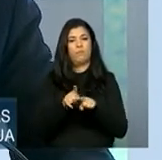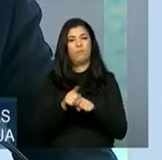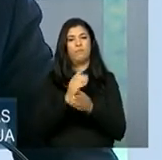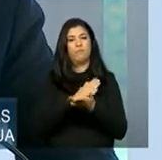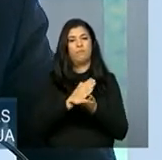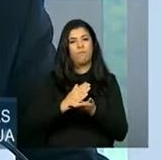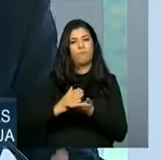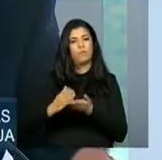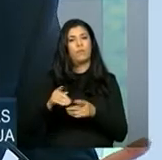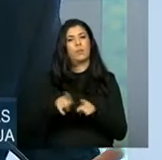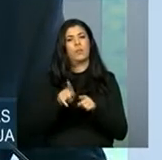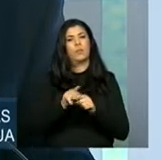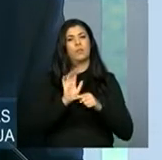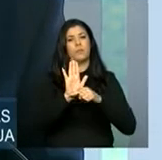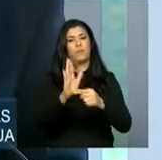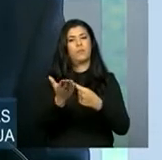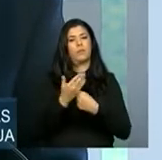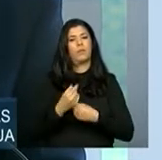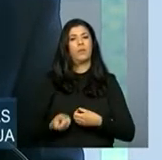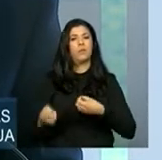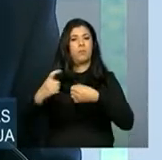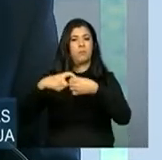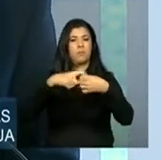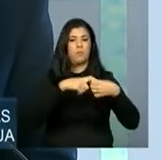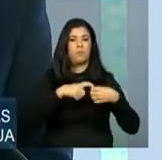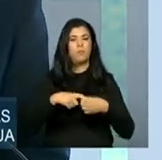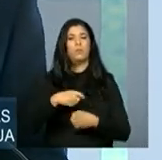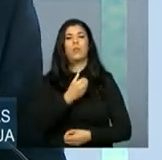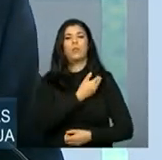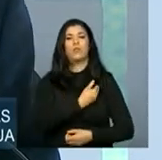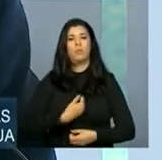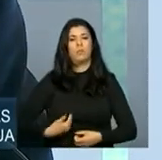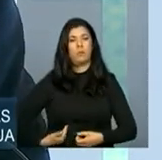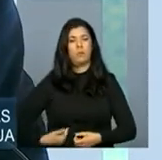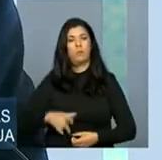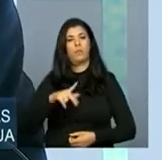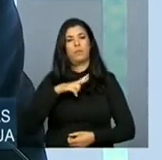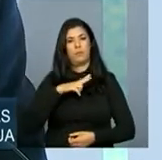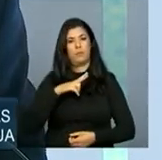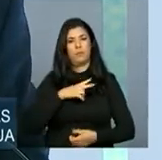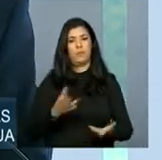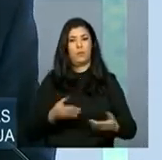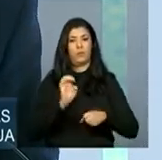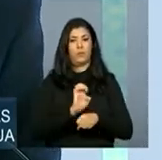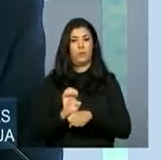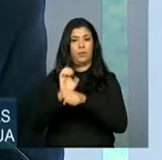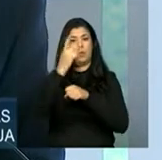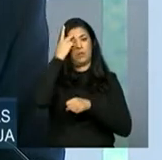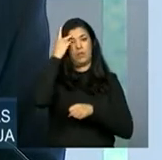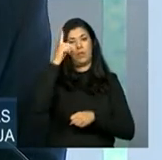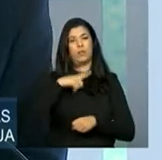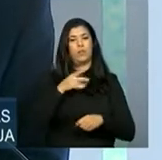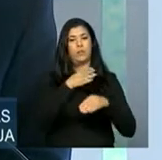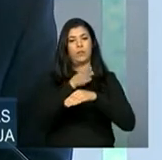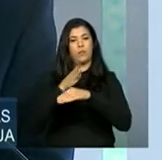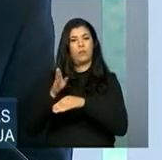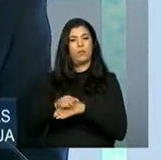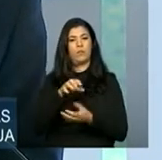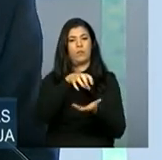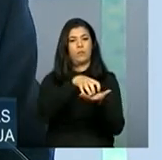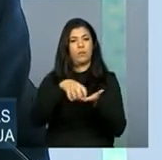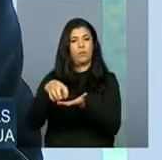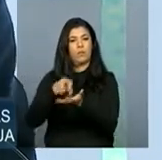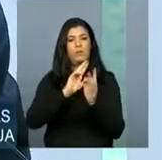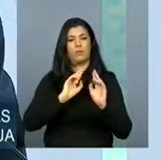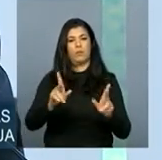com contrapartida ou parceria público-privada hoje o estado de São Paulo tem de investimentos nesse setor